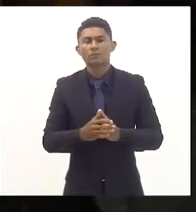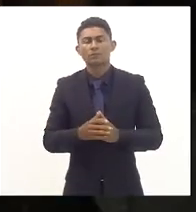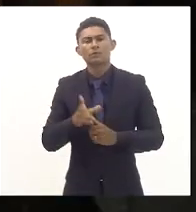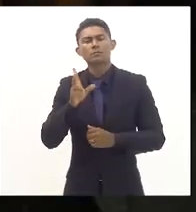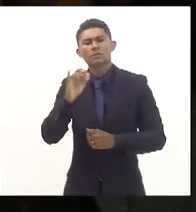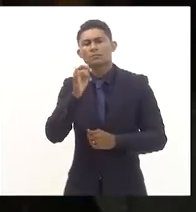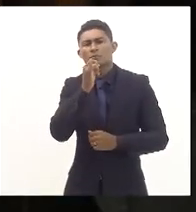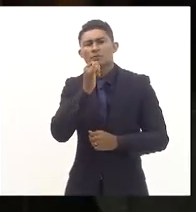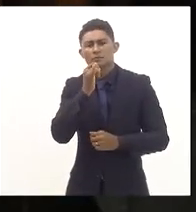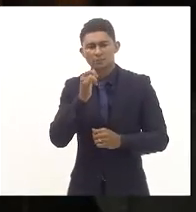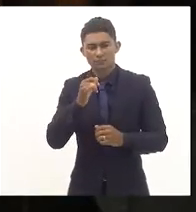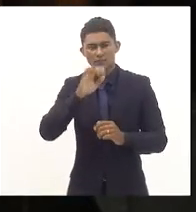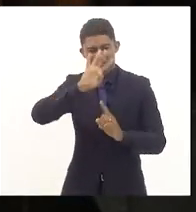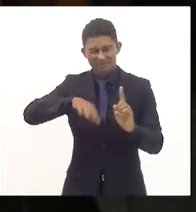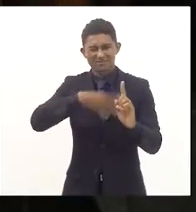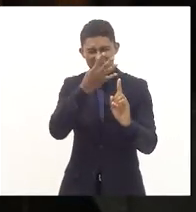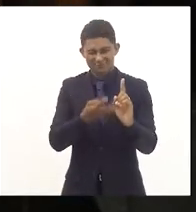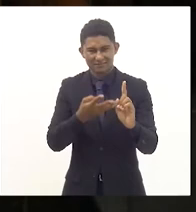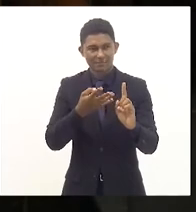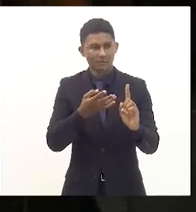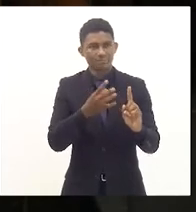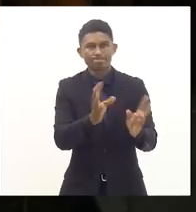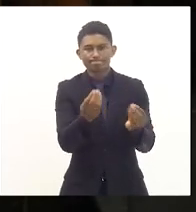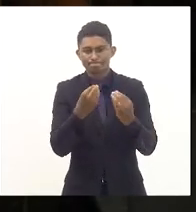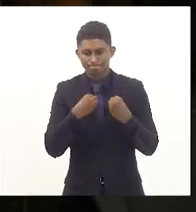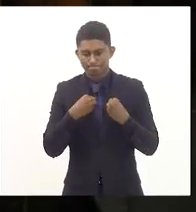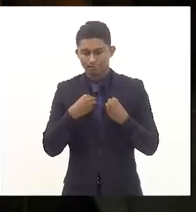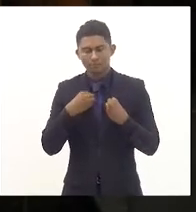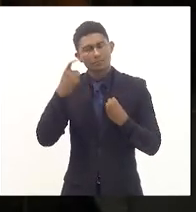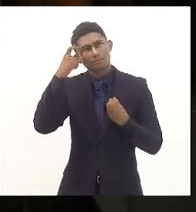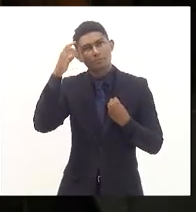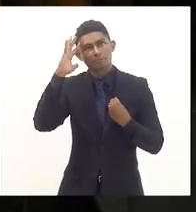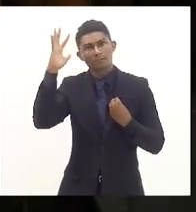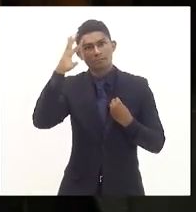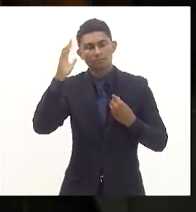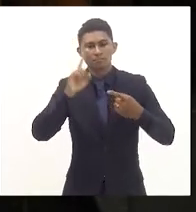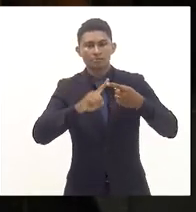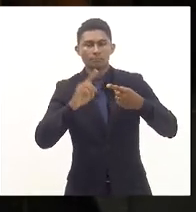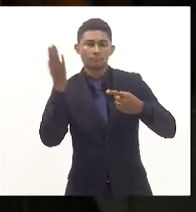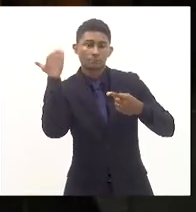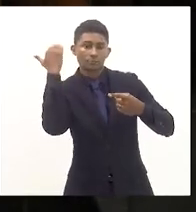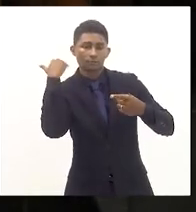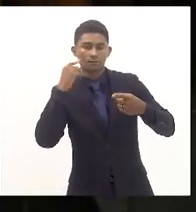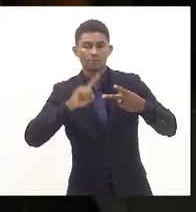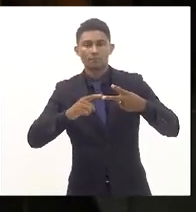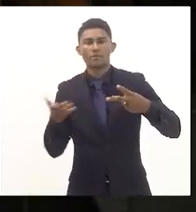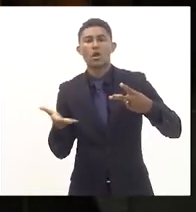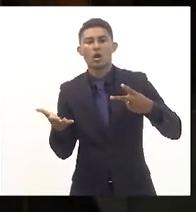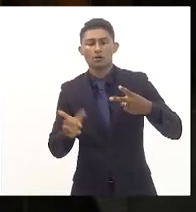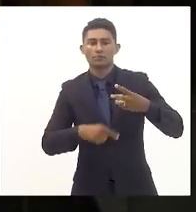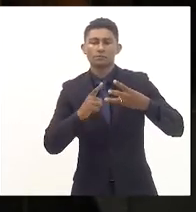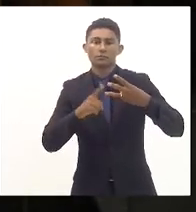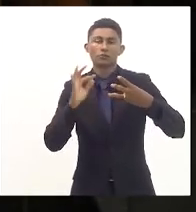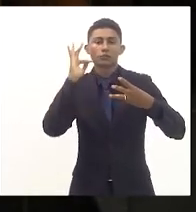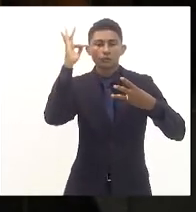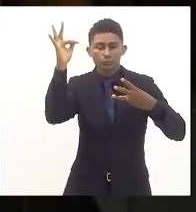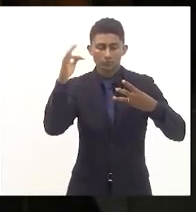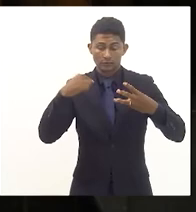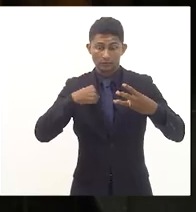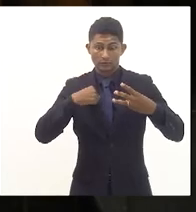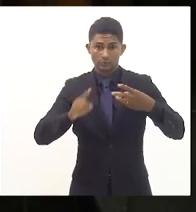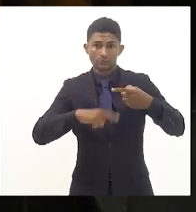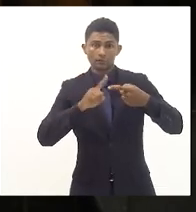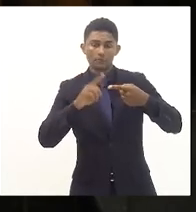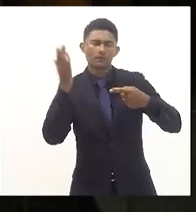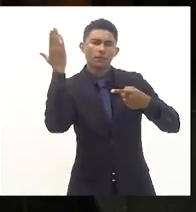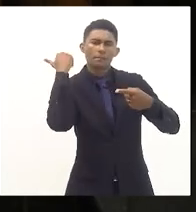sobre uma homenagem Nós pensamos em passado presente e futuro o meu passado